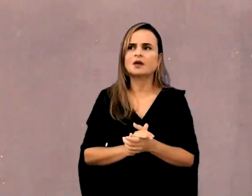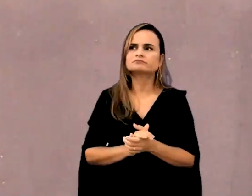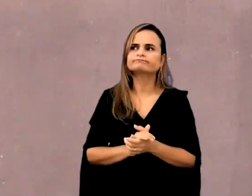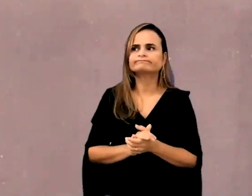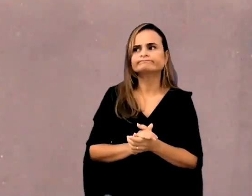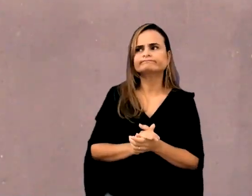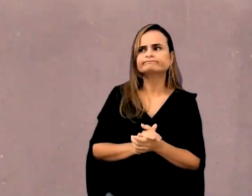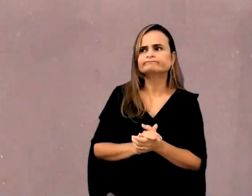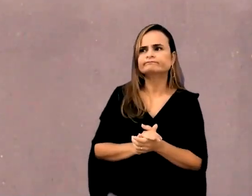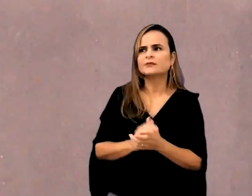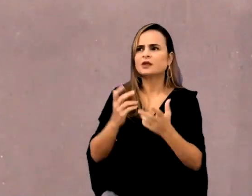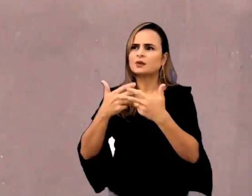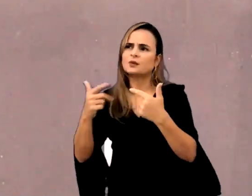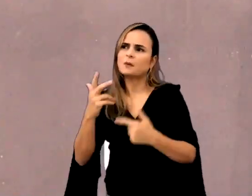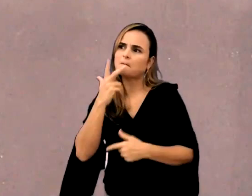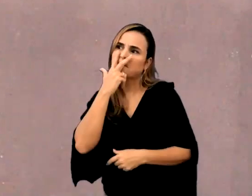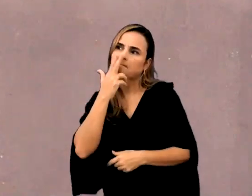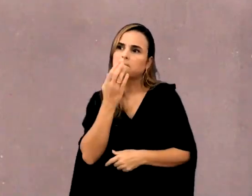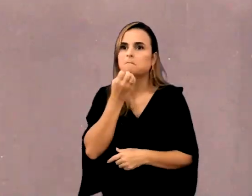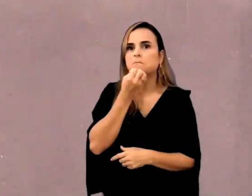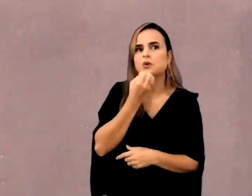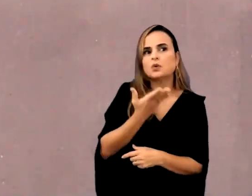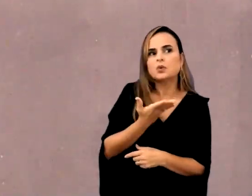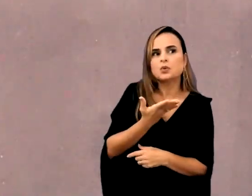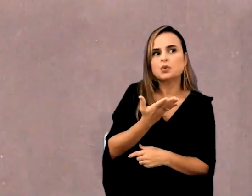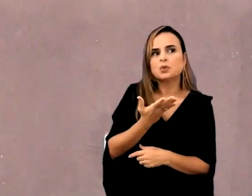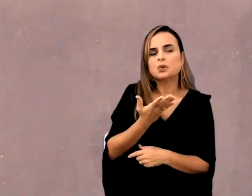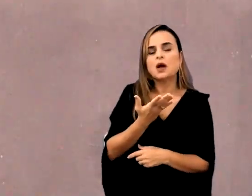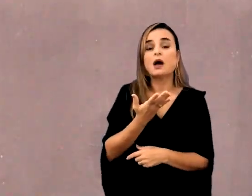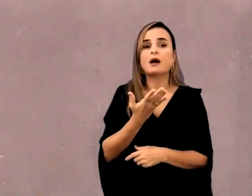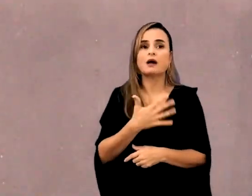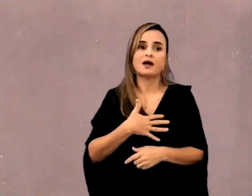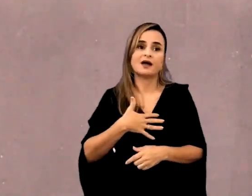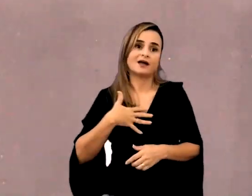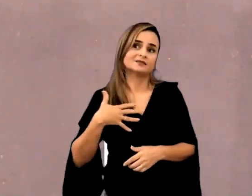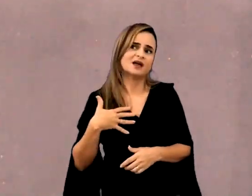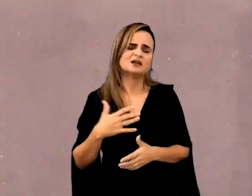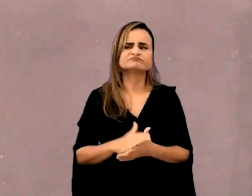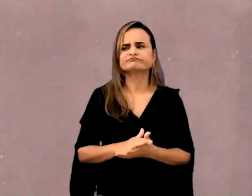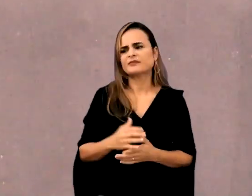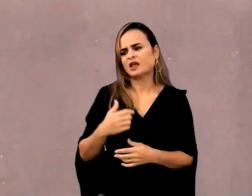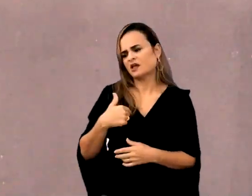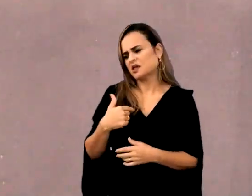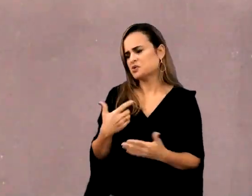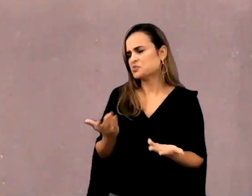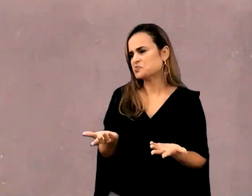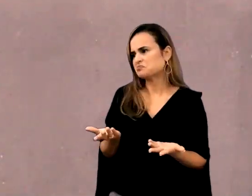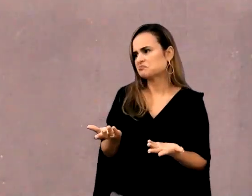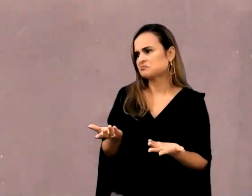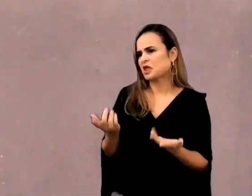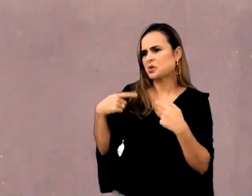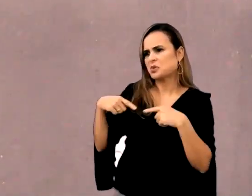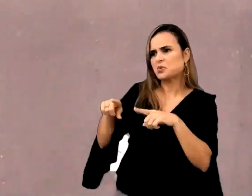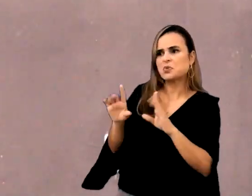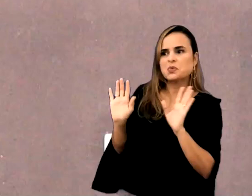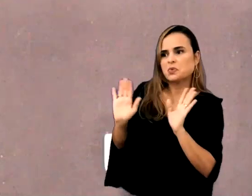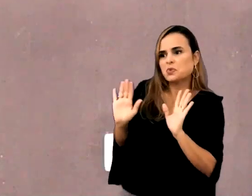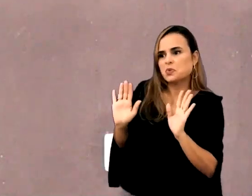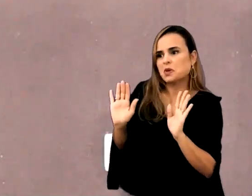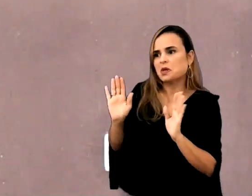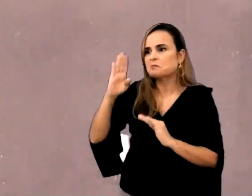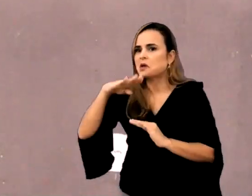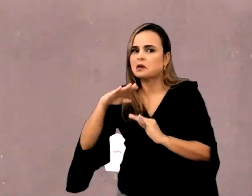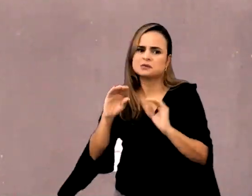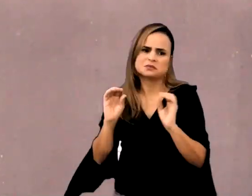perfeito, agradável. Não estou fazendo mal a ninguém, não quero mal de ninguém. Já viu essa frase que o pessoal diz, né, por